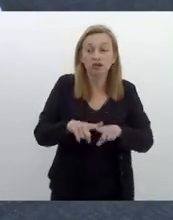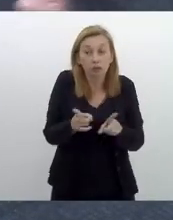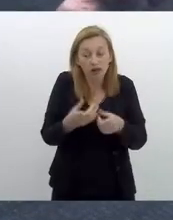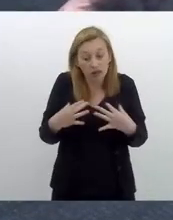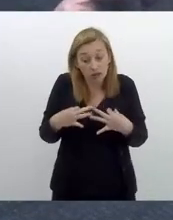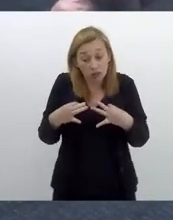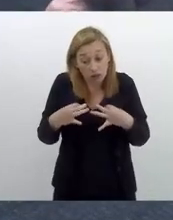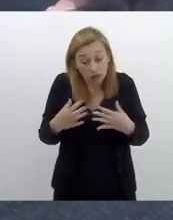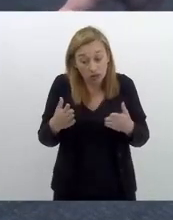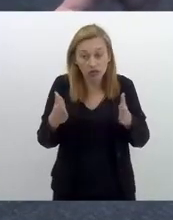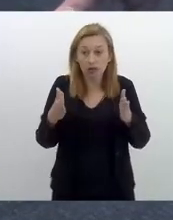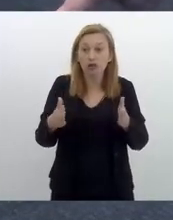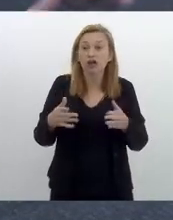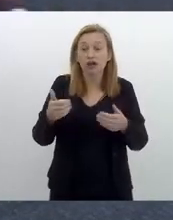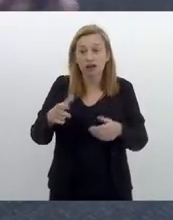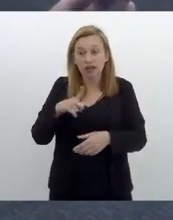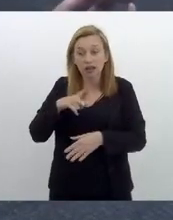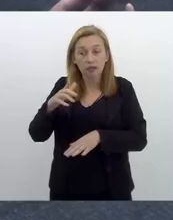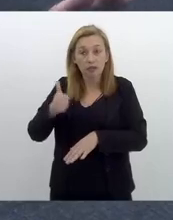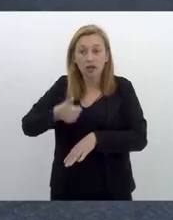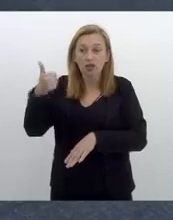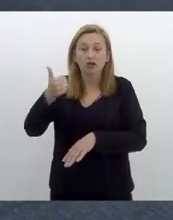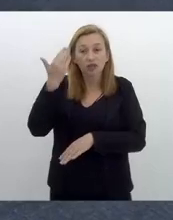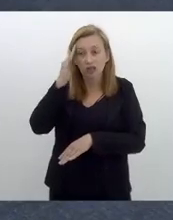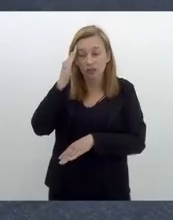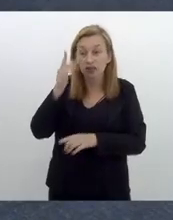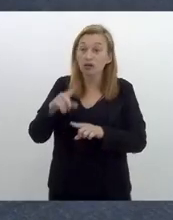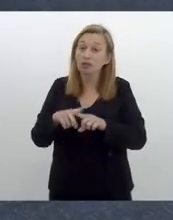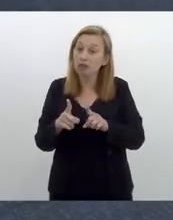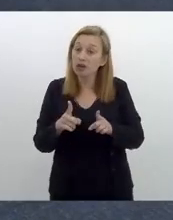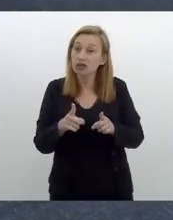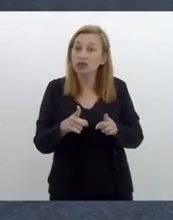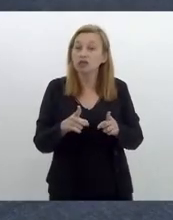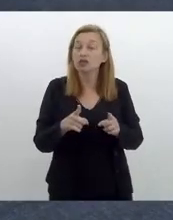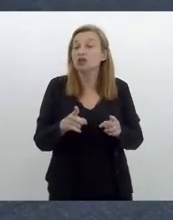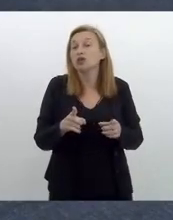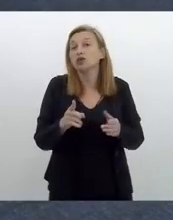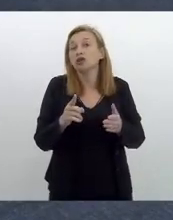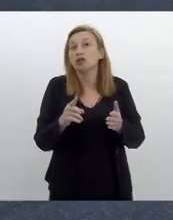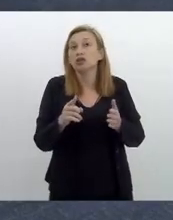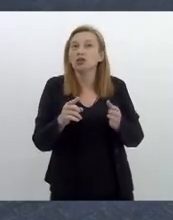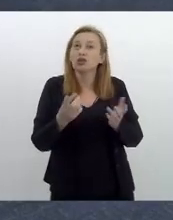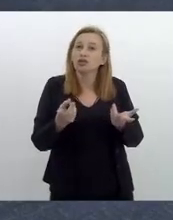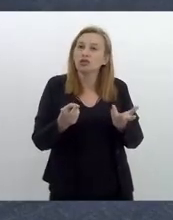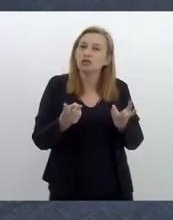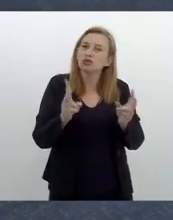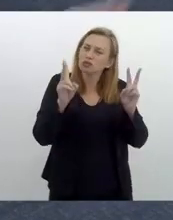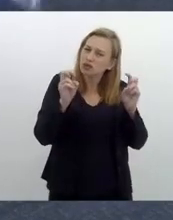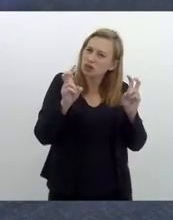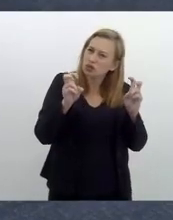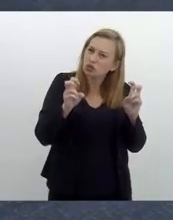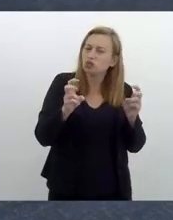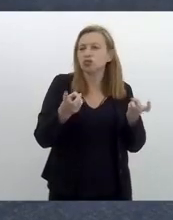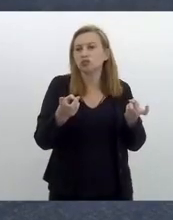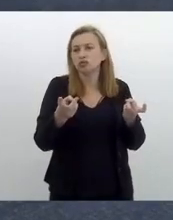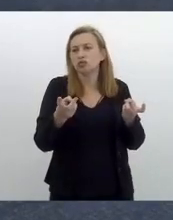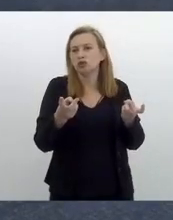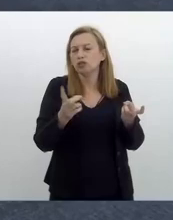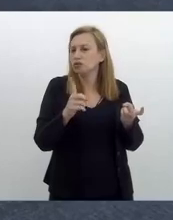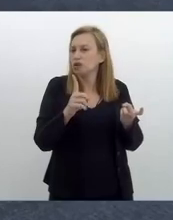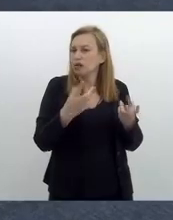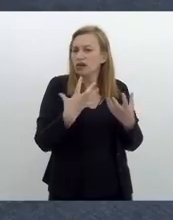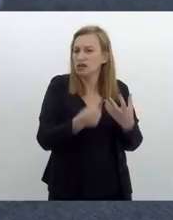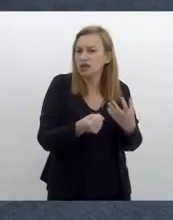nesse processo é buscar o entendimento sempre foi agora eu tenho divergências estruturantes sobre essa matéria que eu vou explicitar no momento